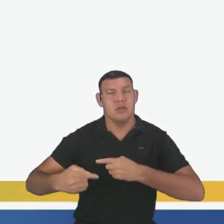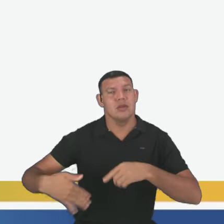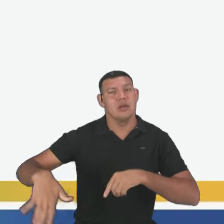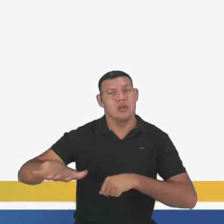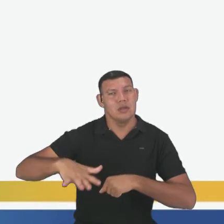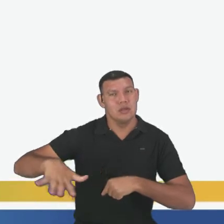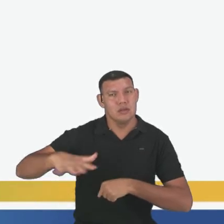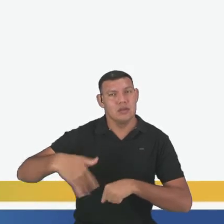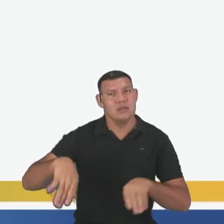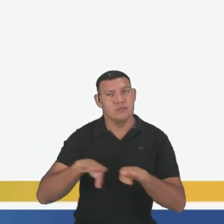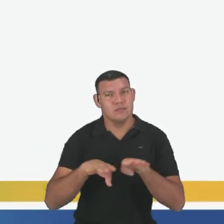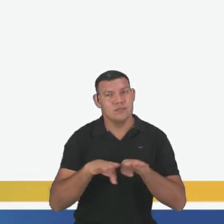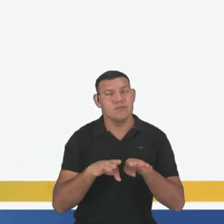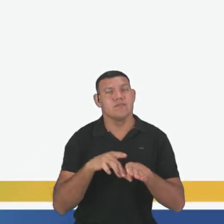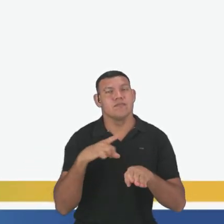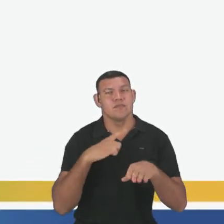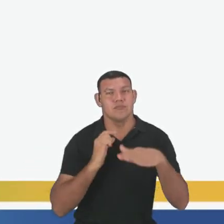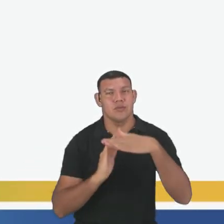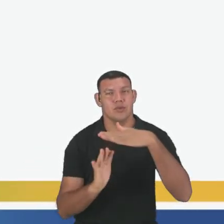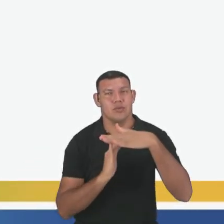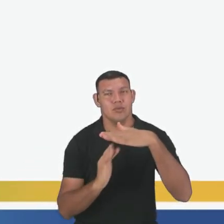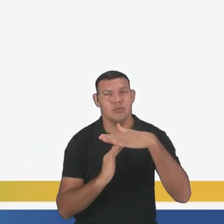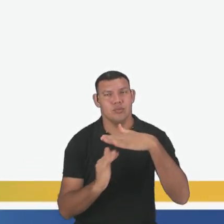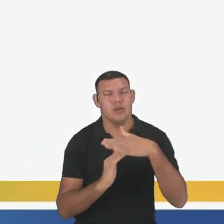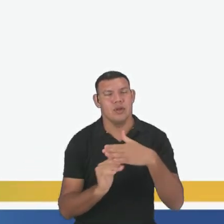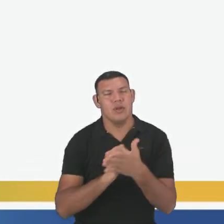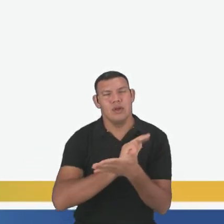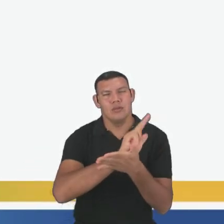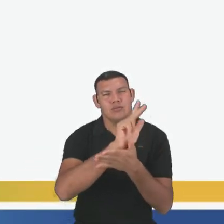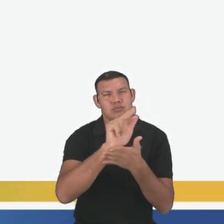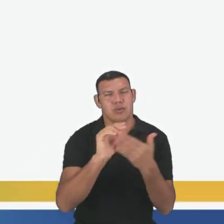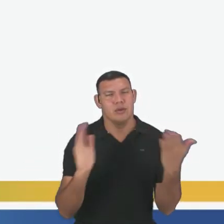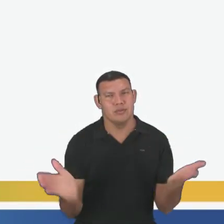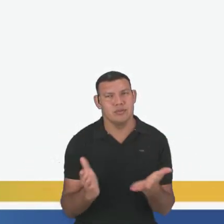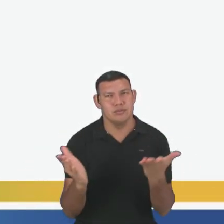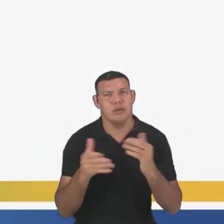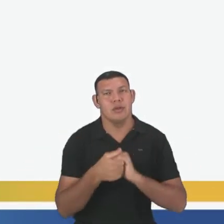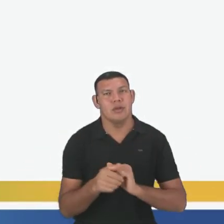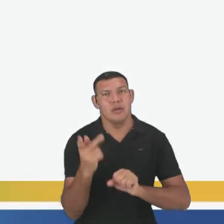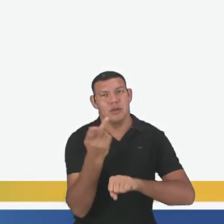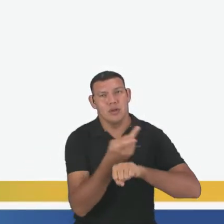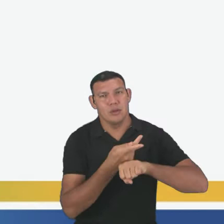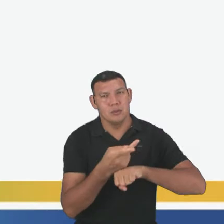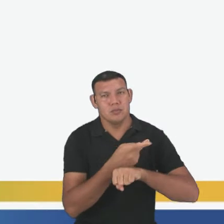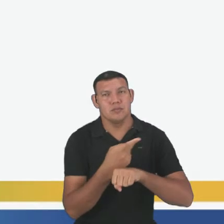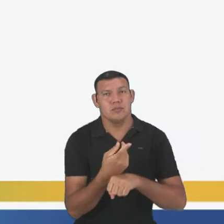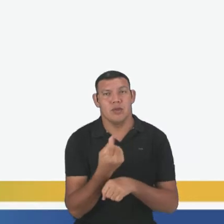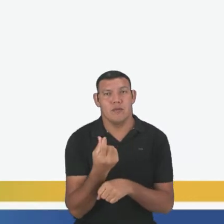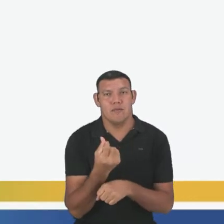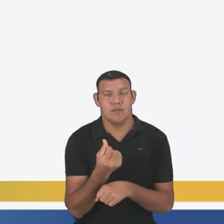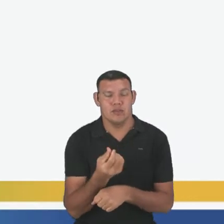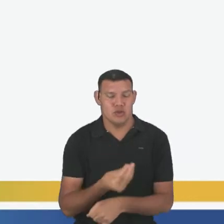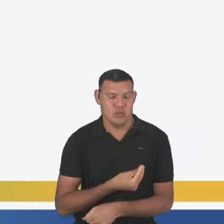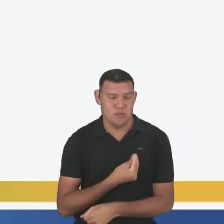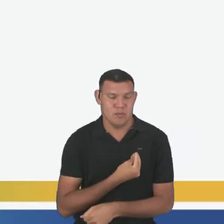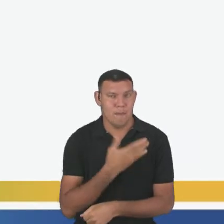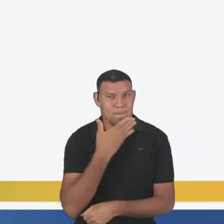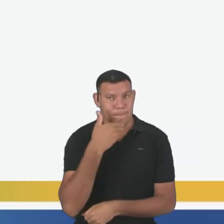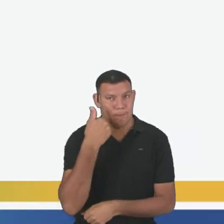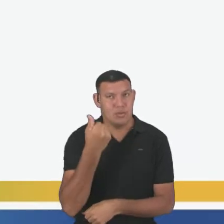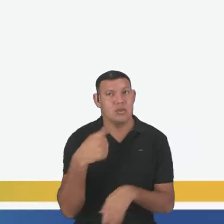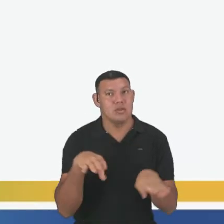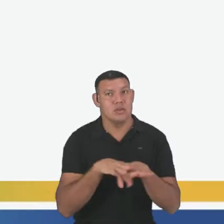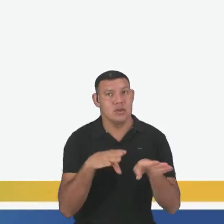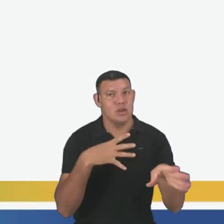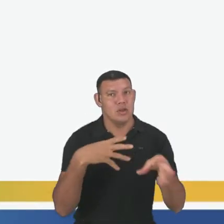então, ocorrem migrações por razões variadas, como a busca por melhores condições de vida e a fuga de guerras e